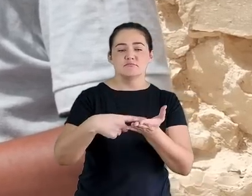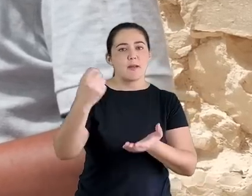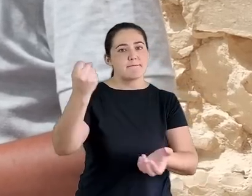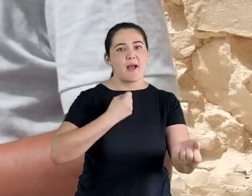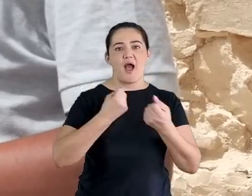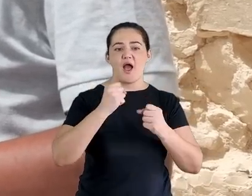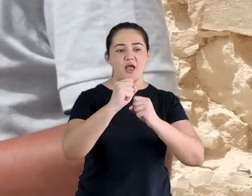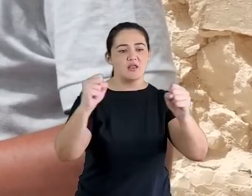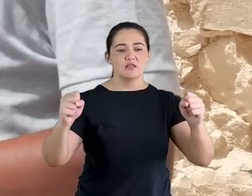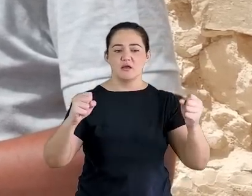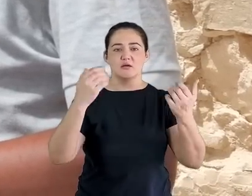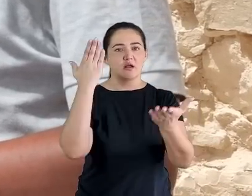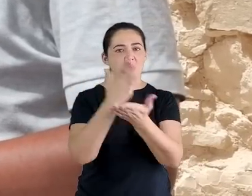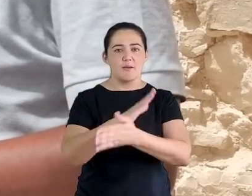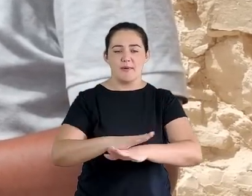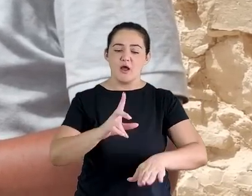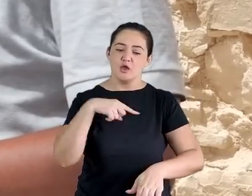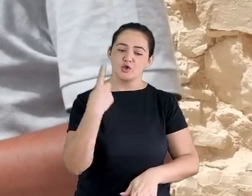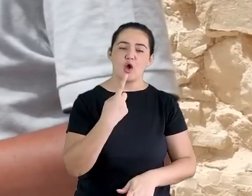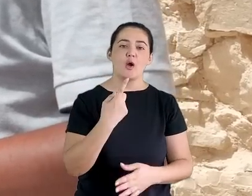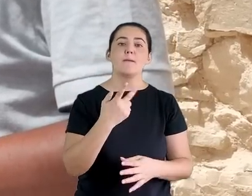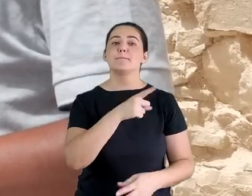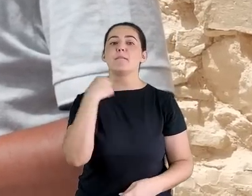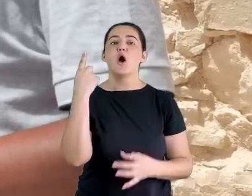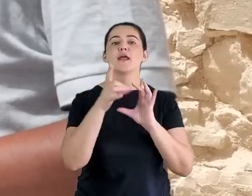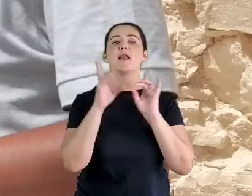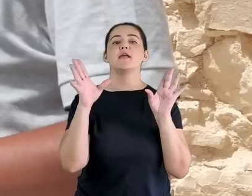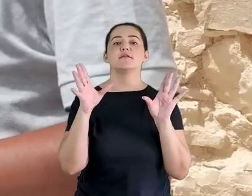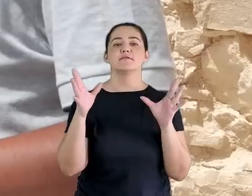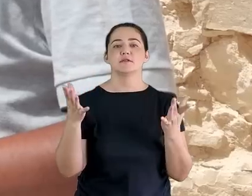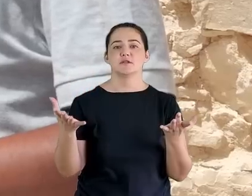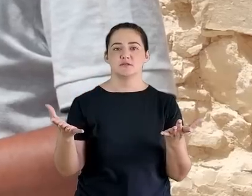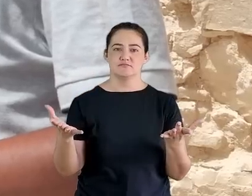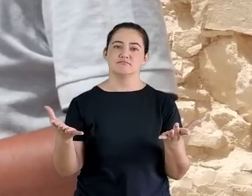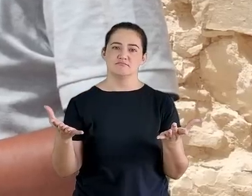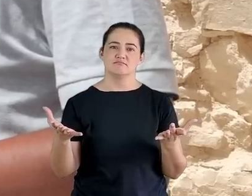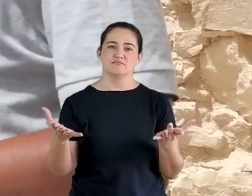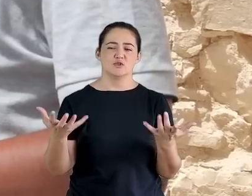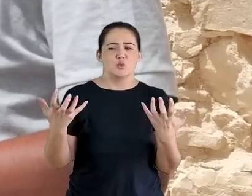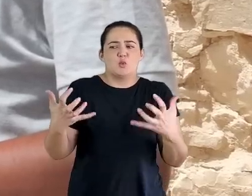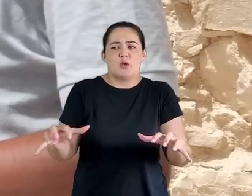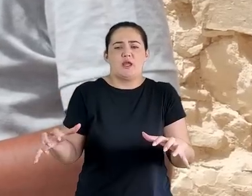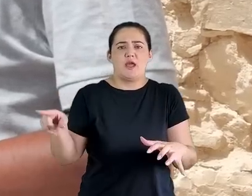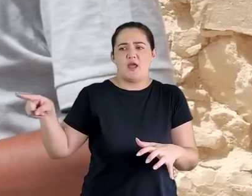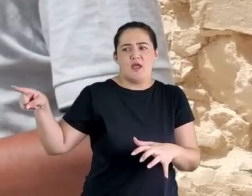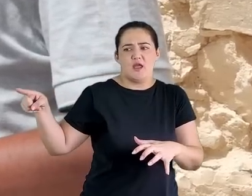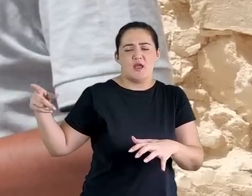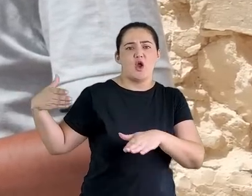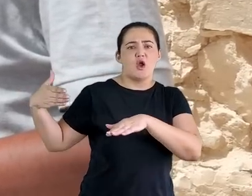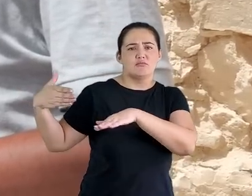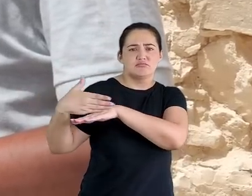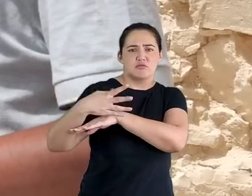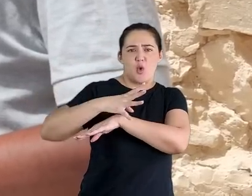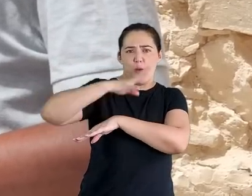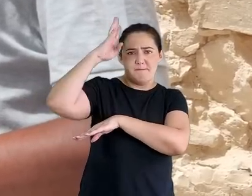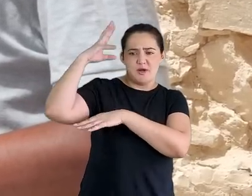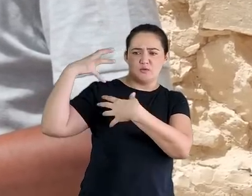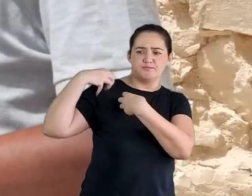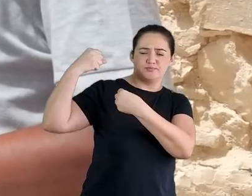próprias vidas para que permaneçamos libertos e livres e não caiamos nas mãos dos